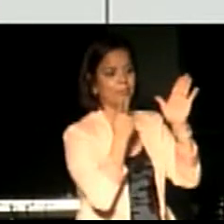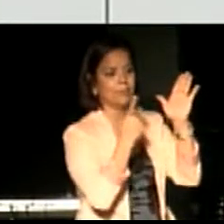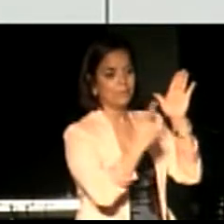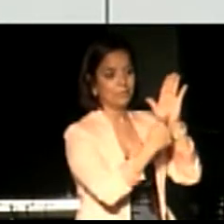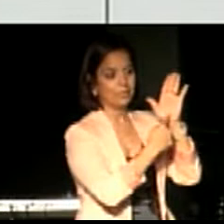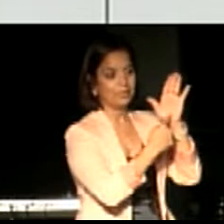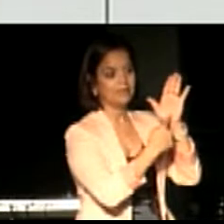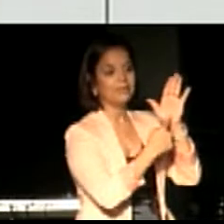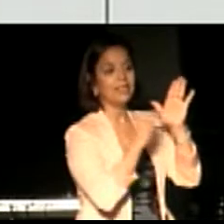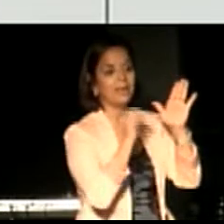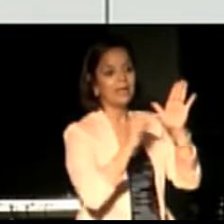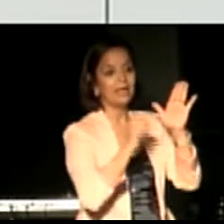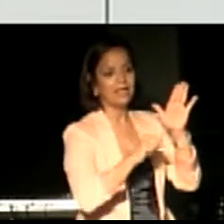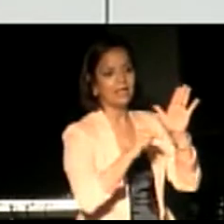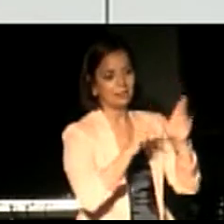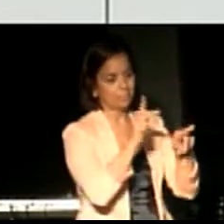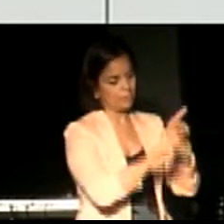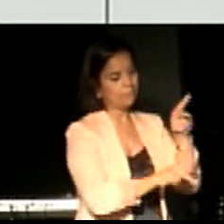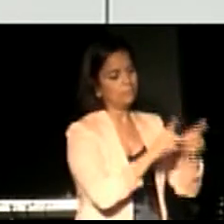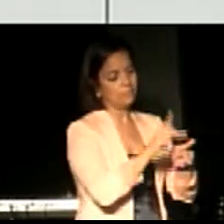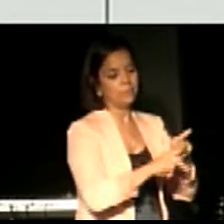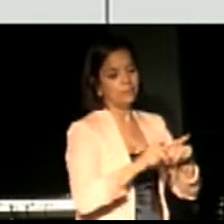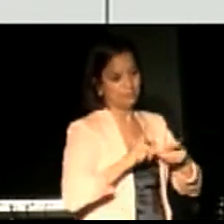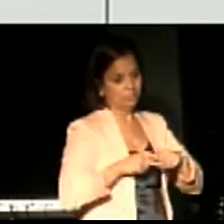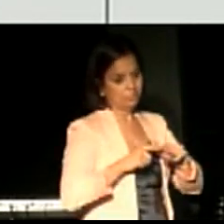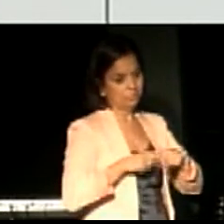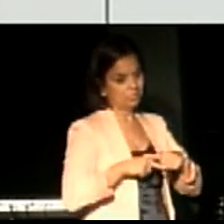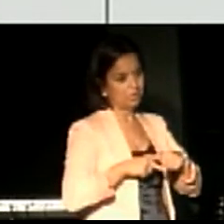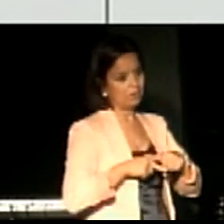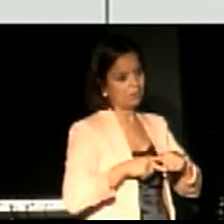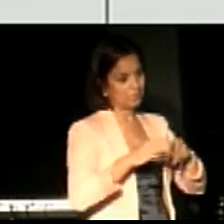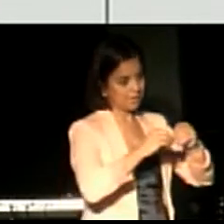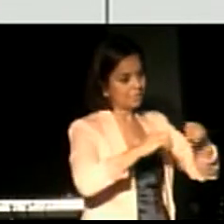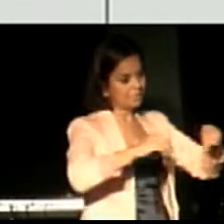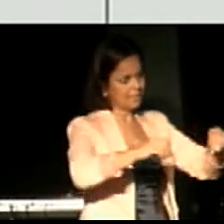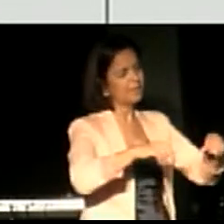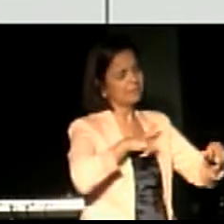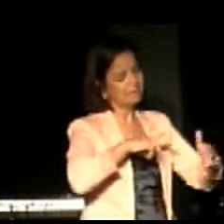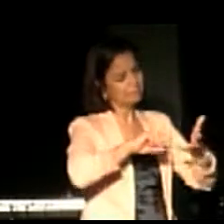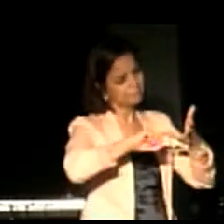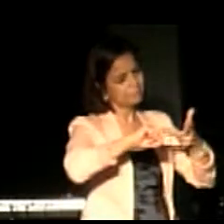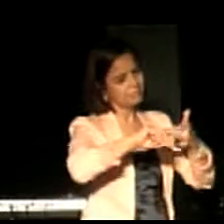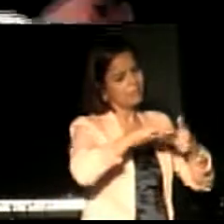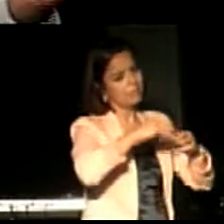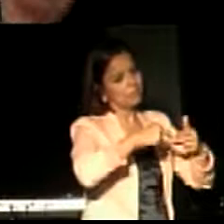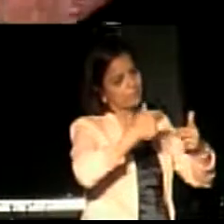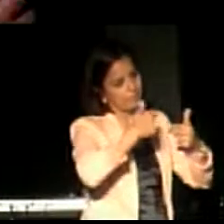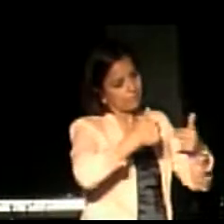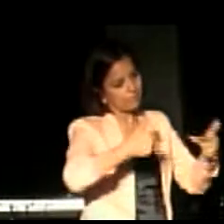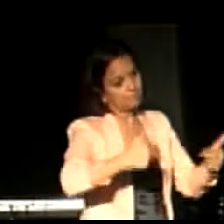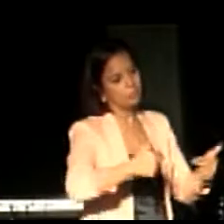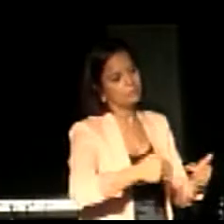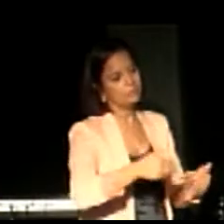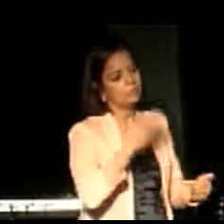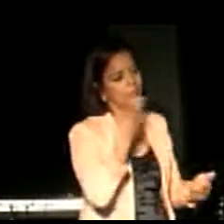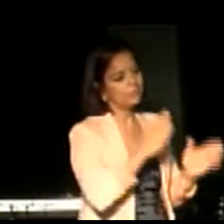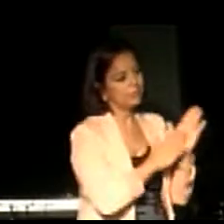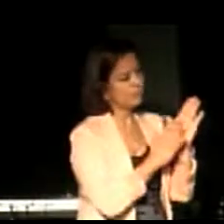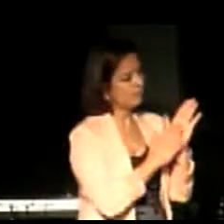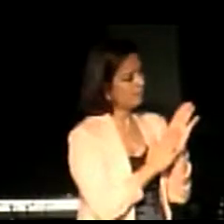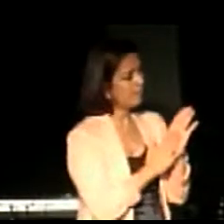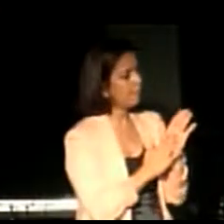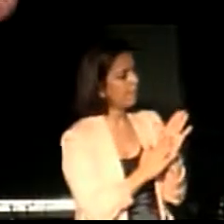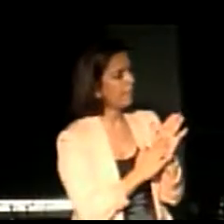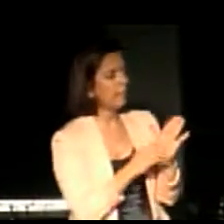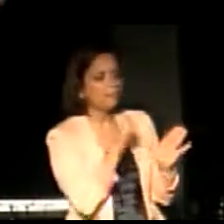fato para o povo judeu. Promessa da terra. Há várias promessas. Quando, se vocês